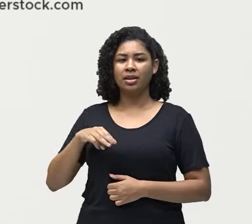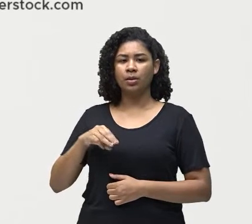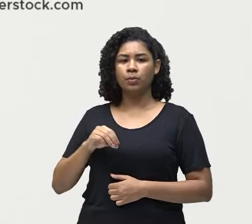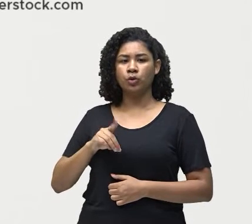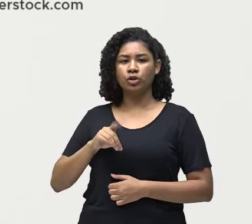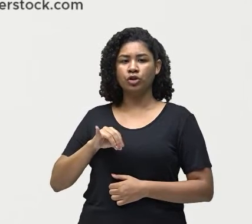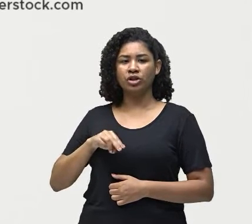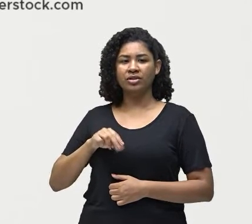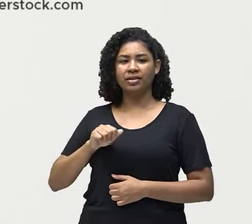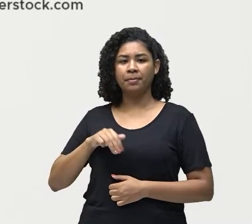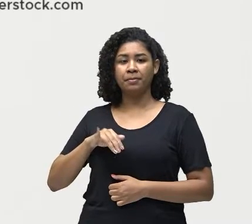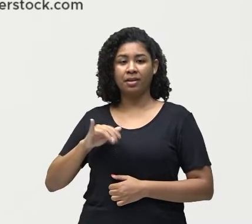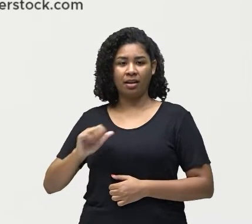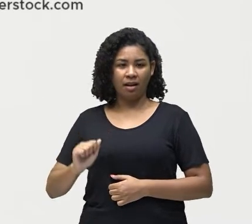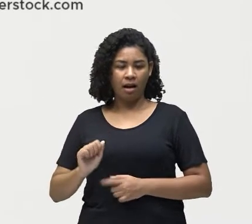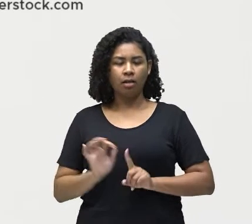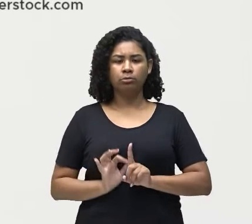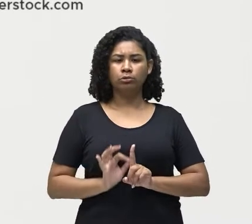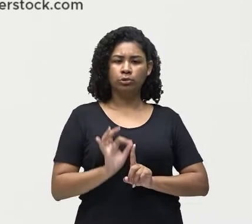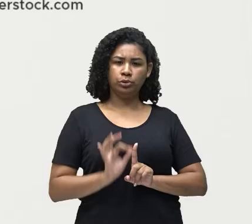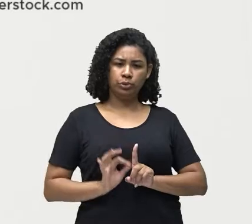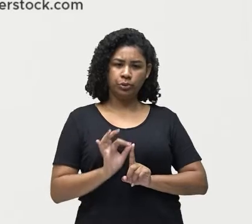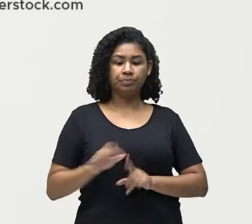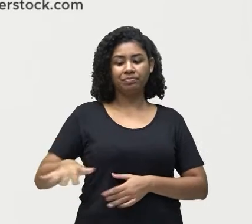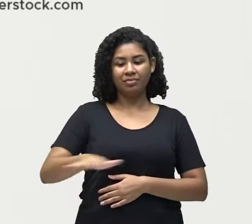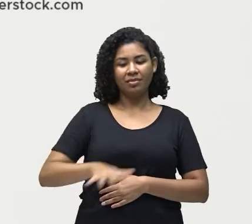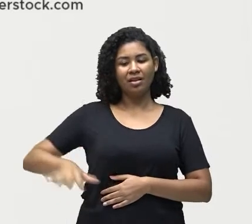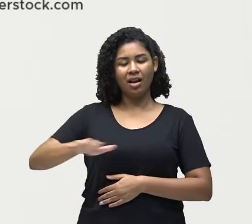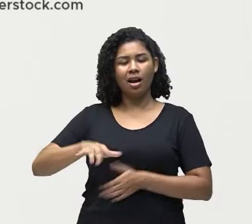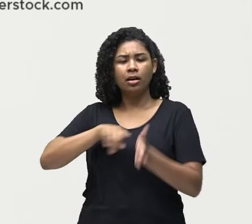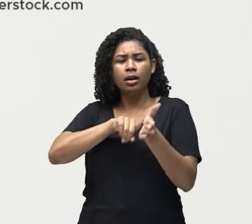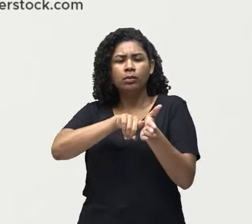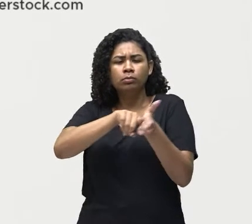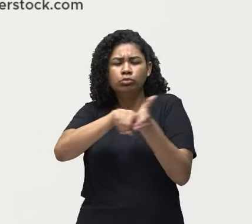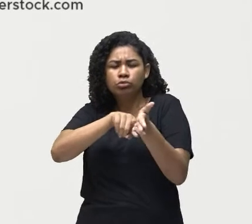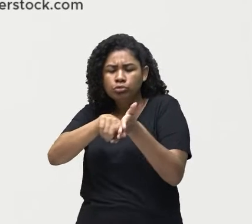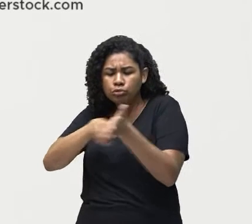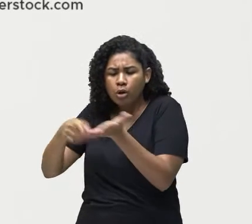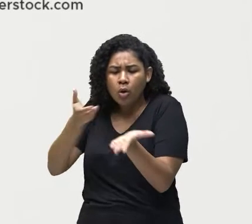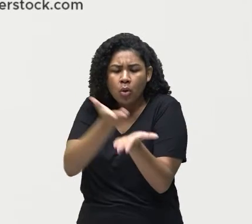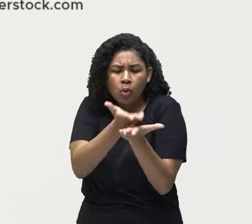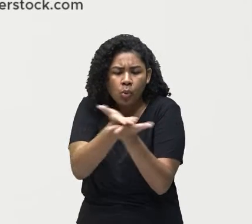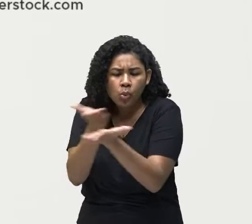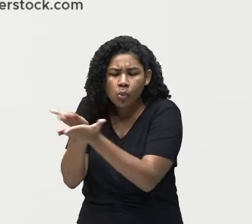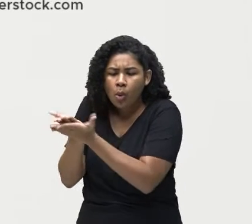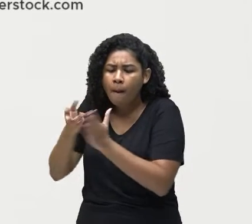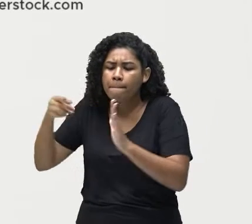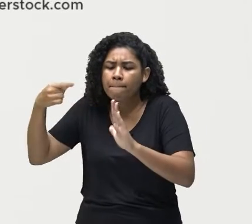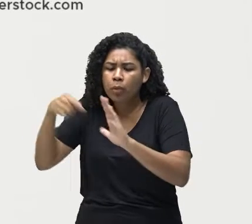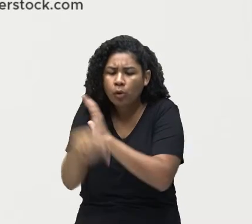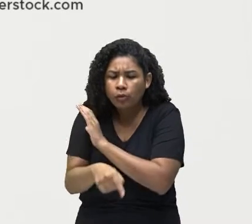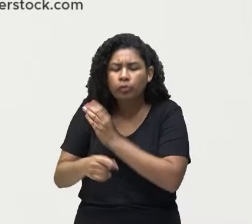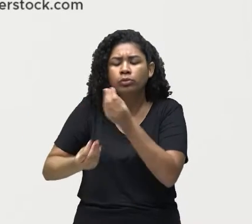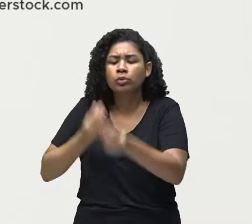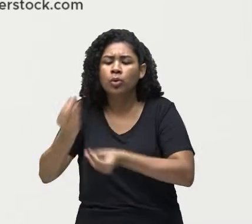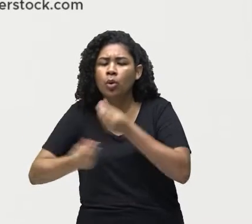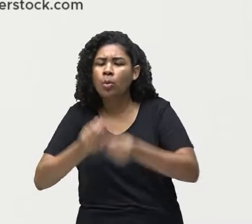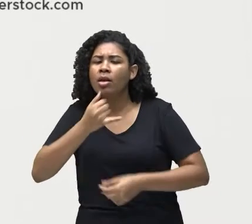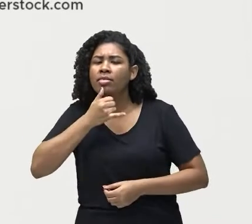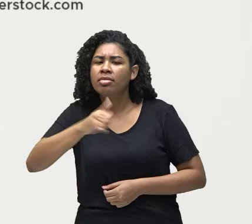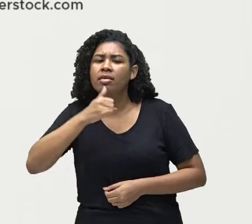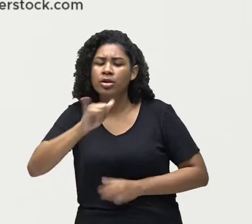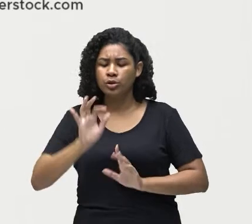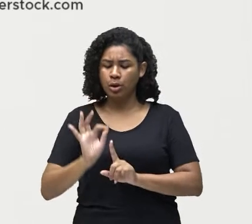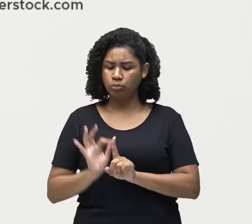a termodinâmica? É a área da pesquisa responsável por estudar a energia térmica, né? Então, existe uma